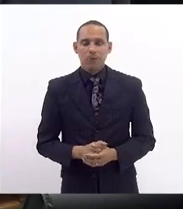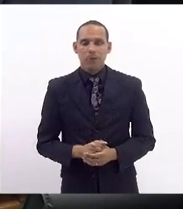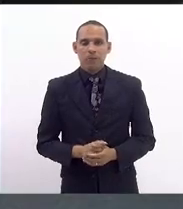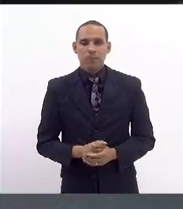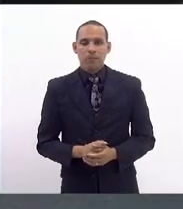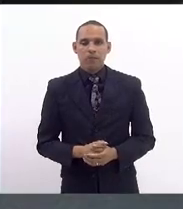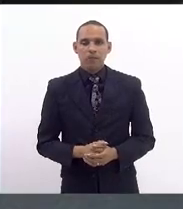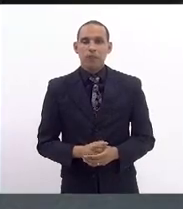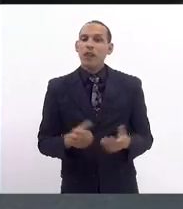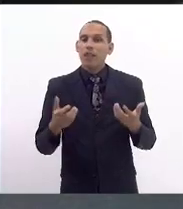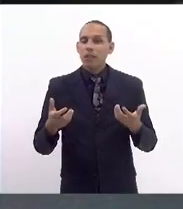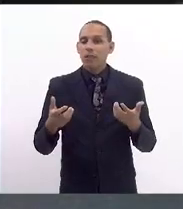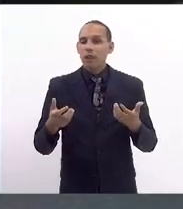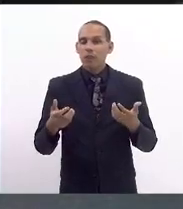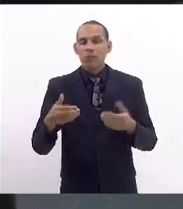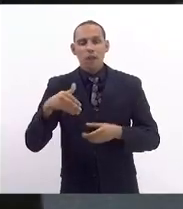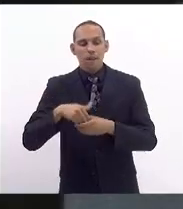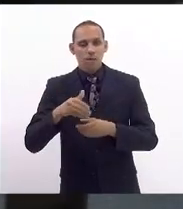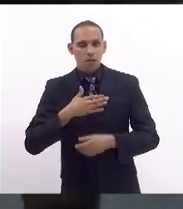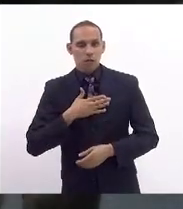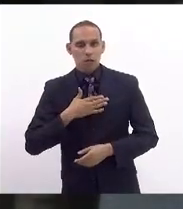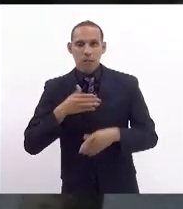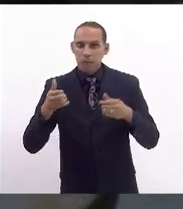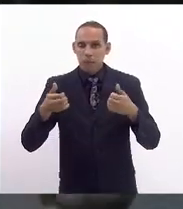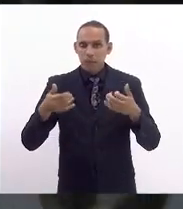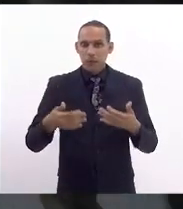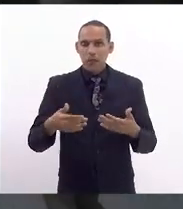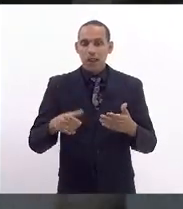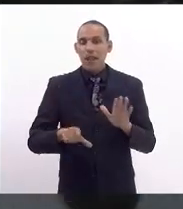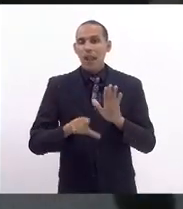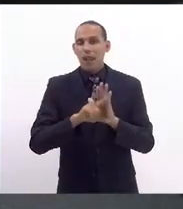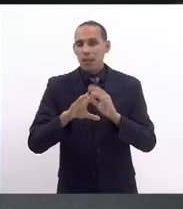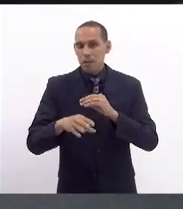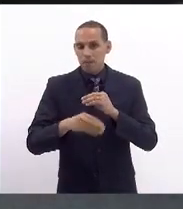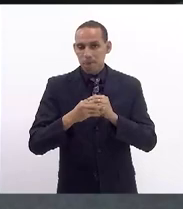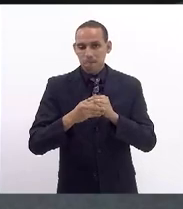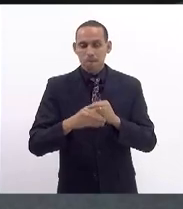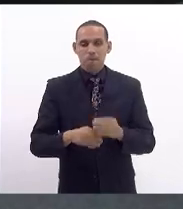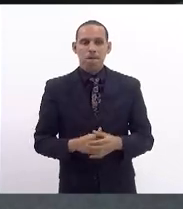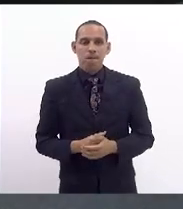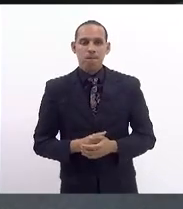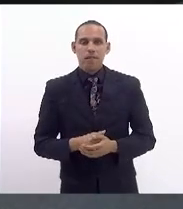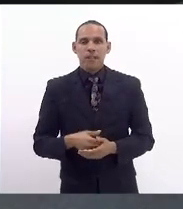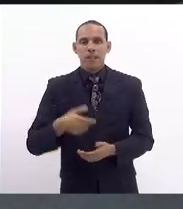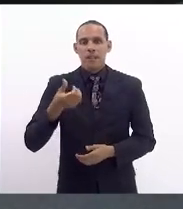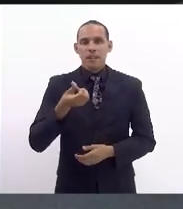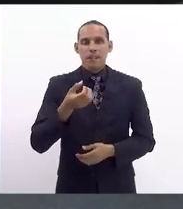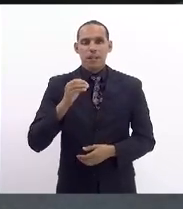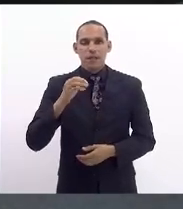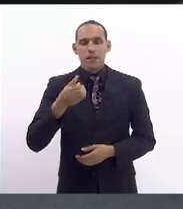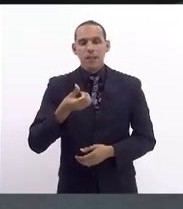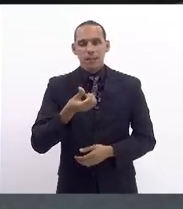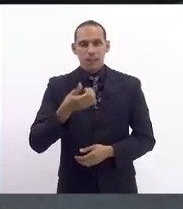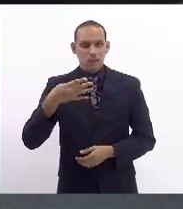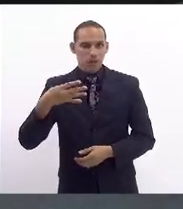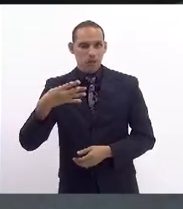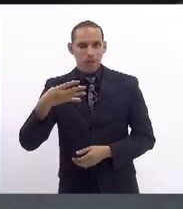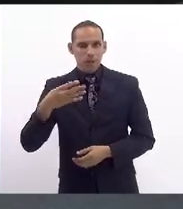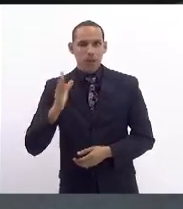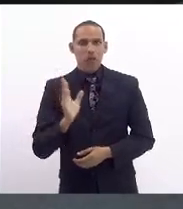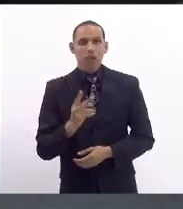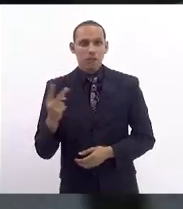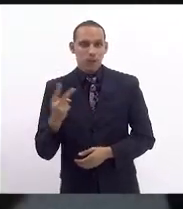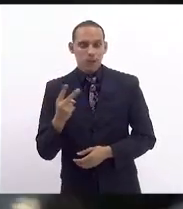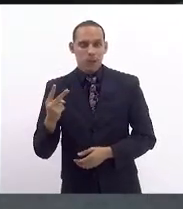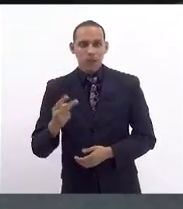queria declarar meu voto na lei complementar 64 de